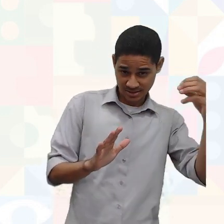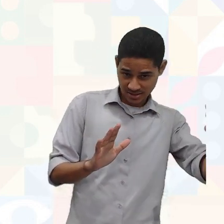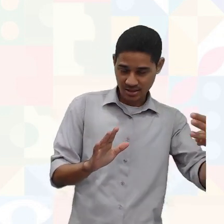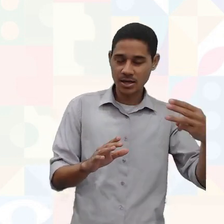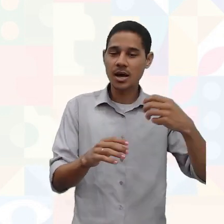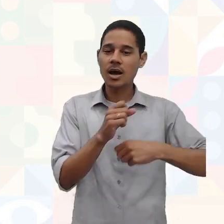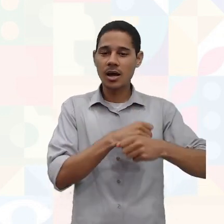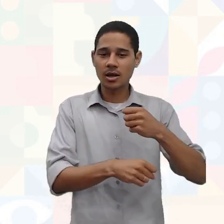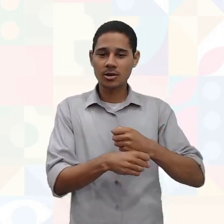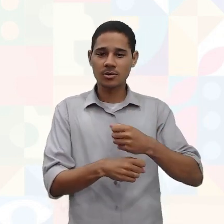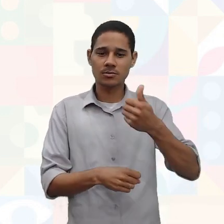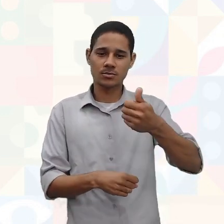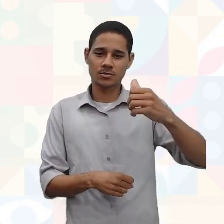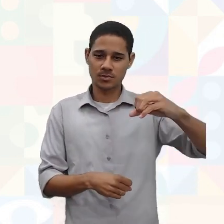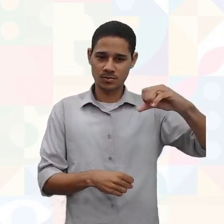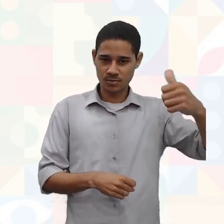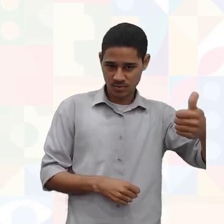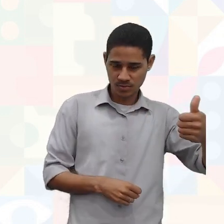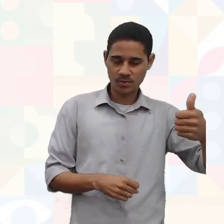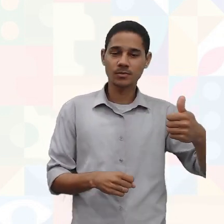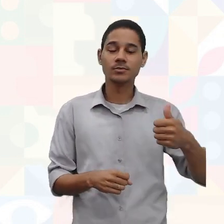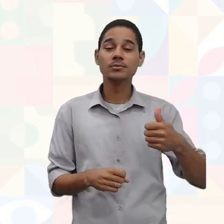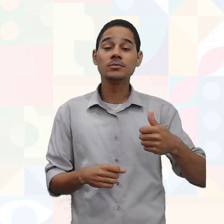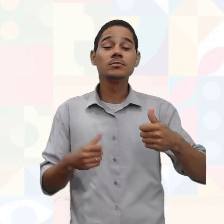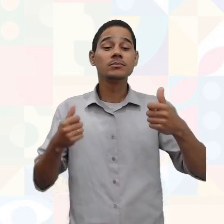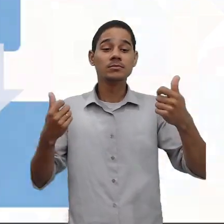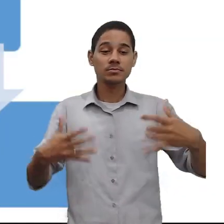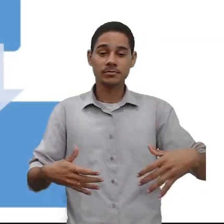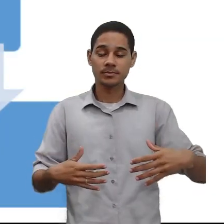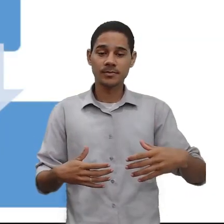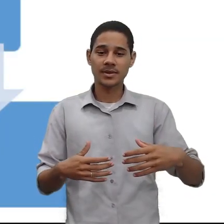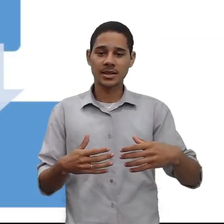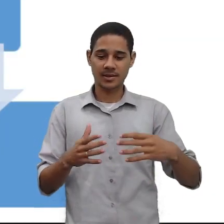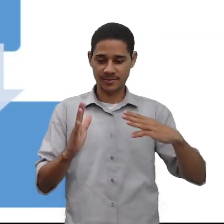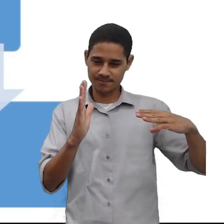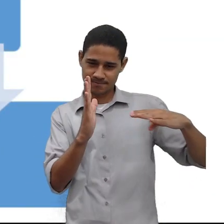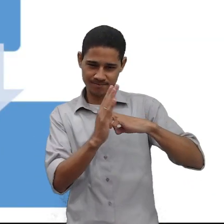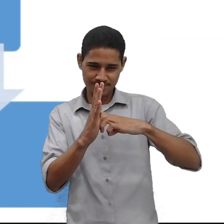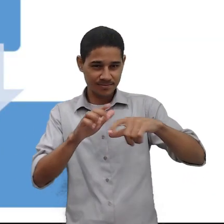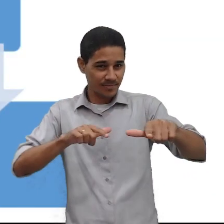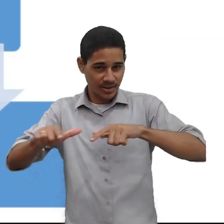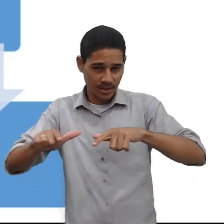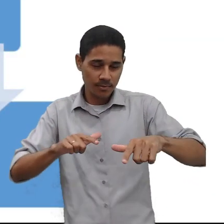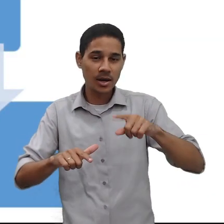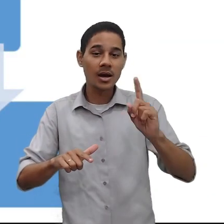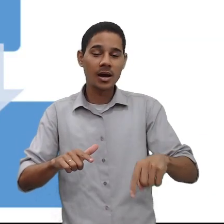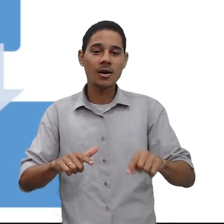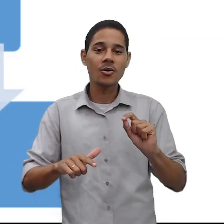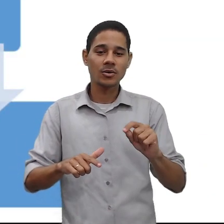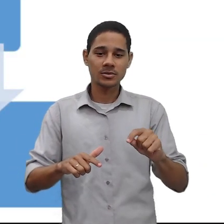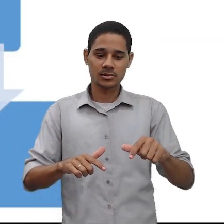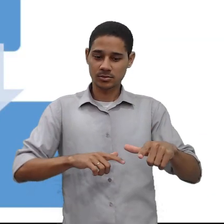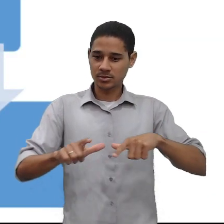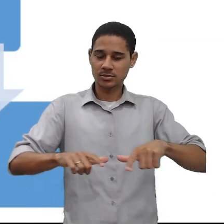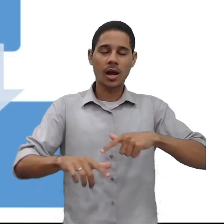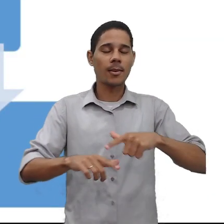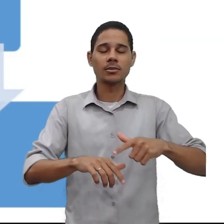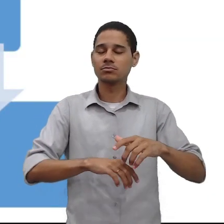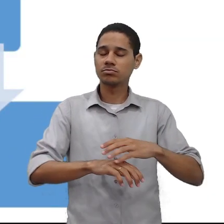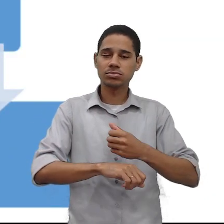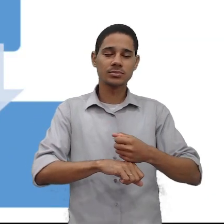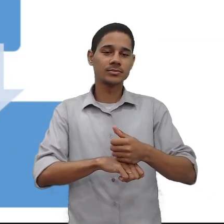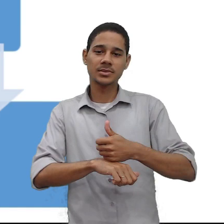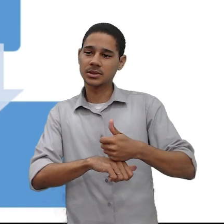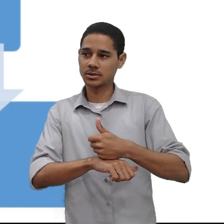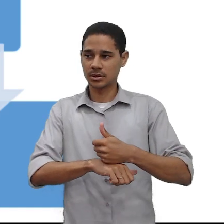seu artigo 19. Acidente de trabalho é o que ocorre pelo exercício do trabalho a serviço